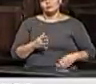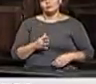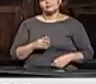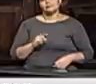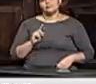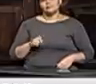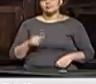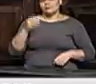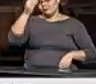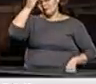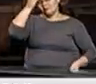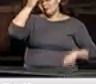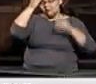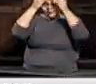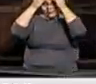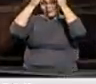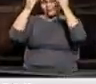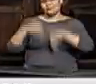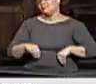em desistir.